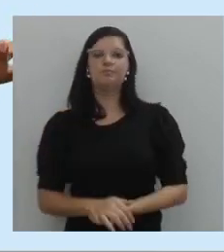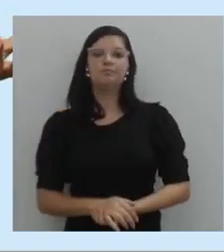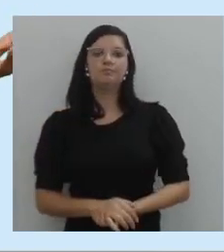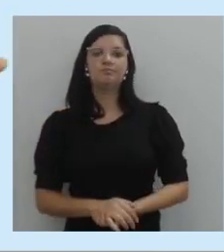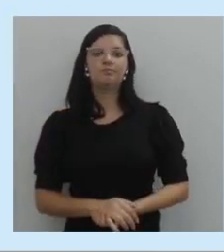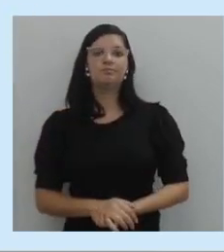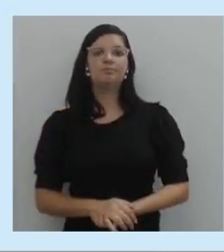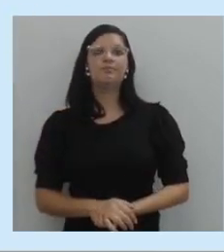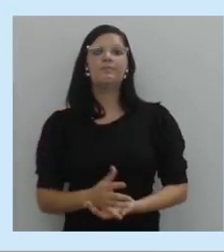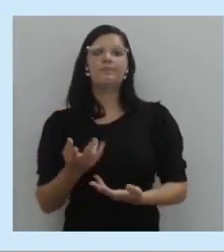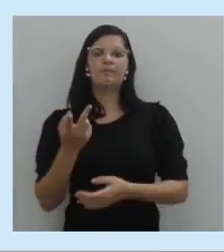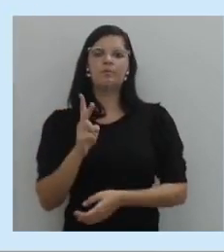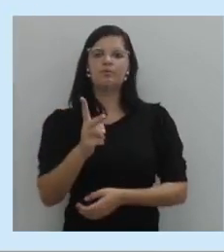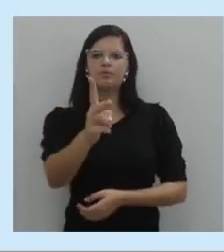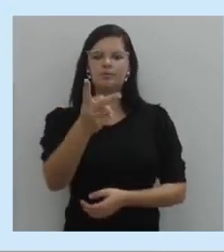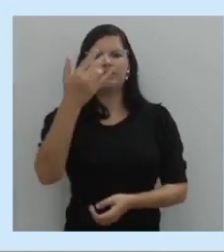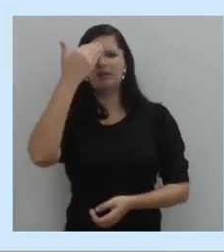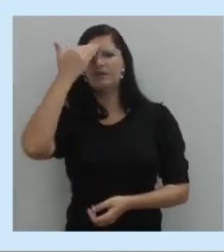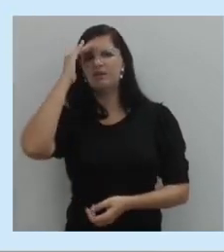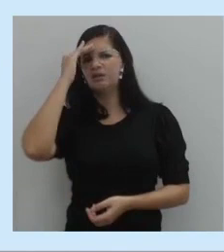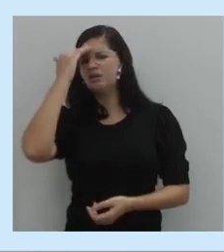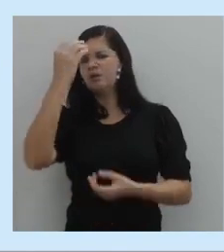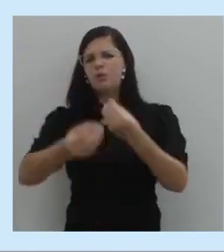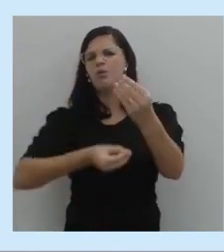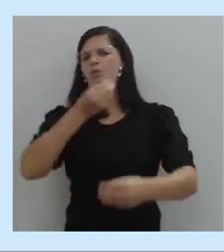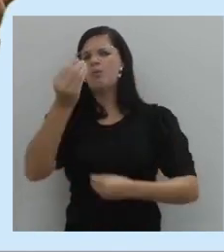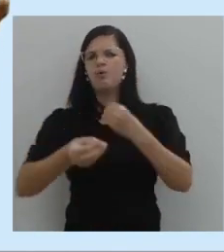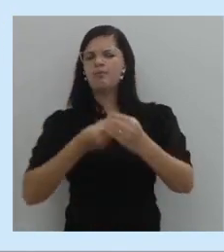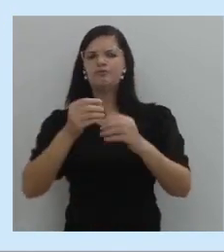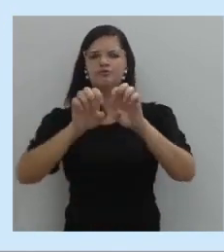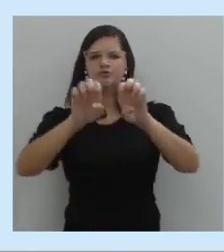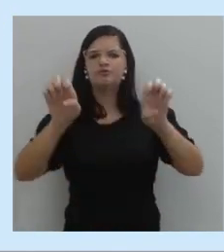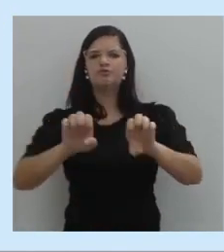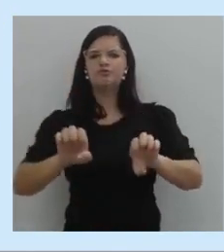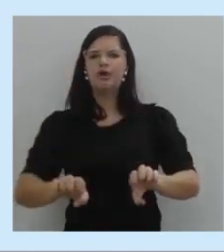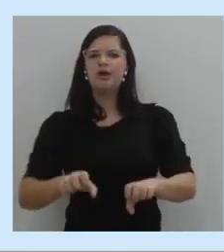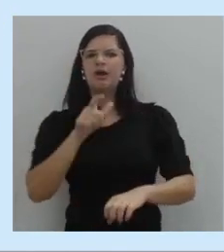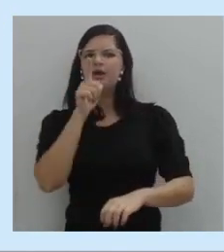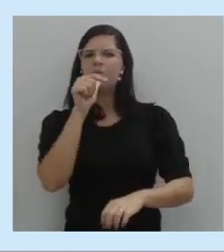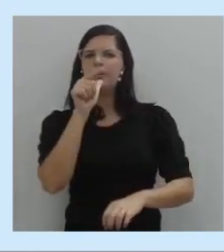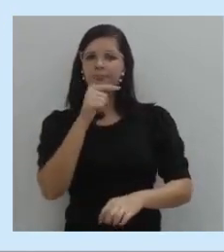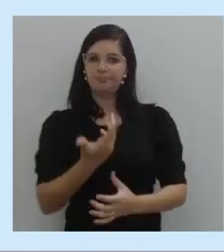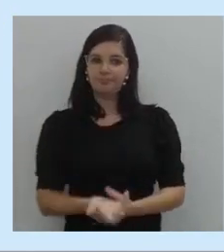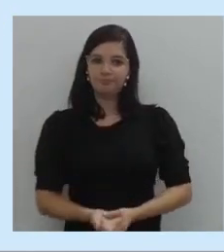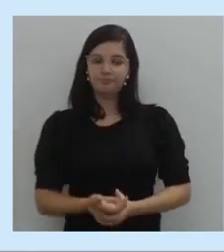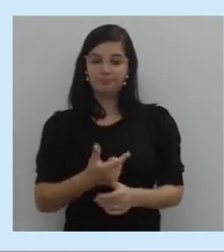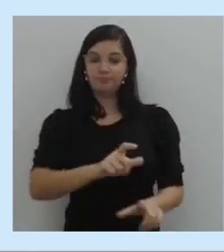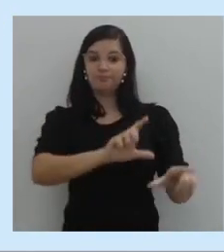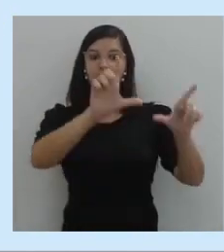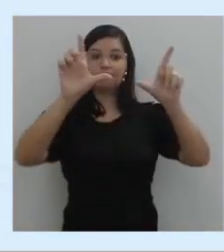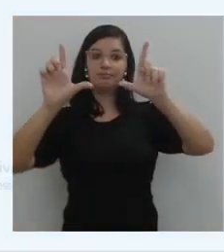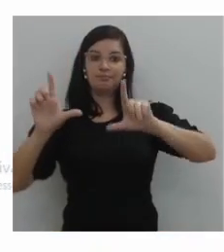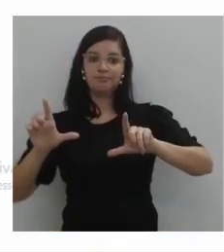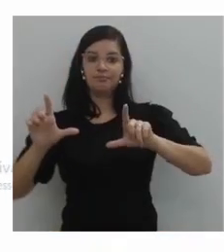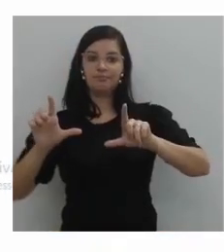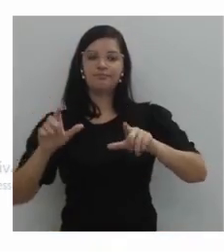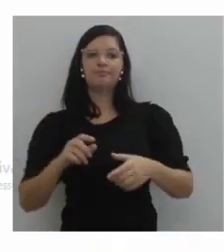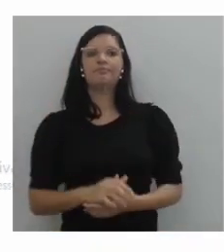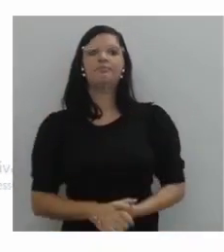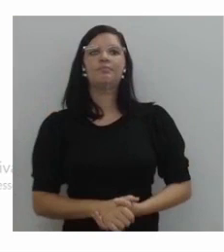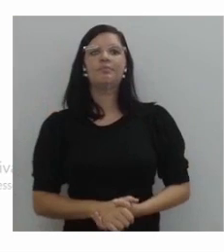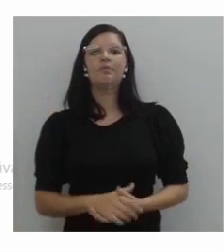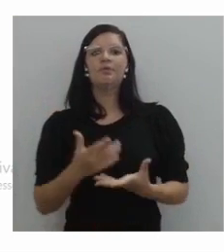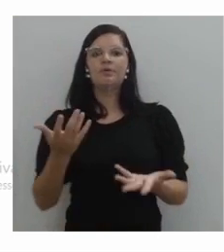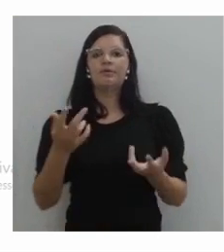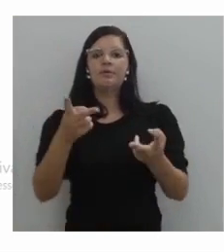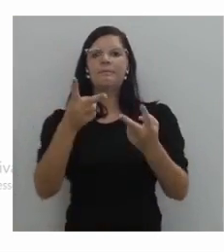Ok, oitavo ano. Vamos continuar a entender como é que funciona essa estrutura dos aquíferos. Acompanhe na tela mais uma vez. Então,